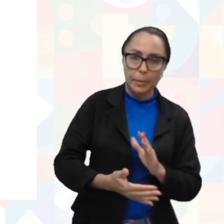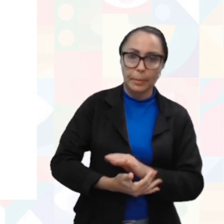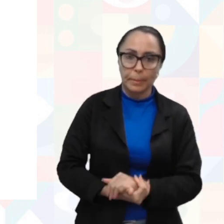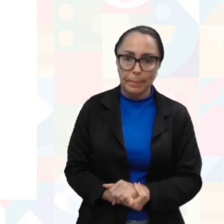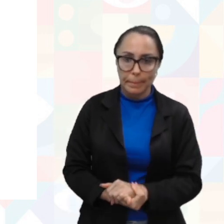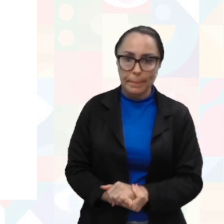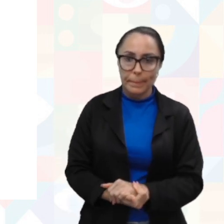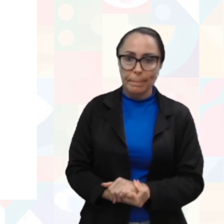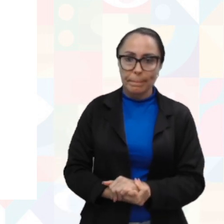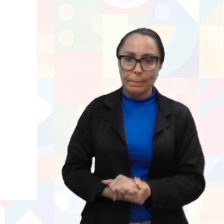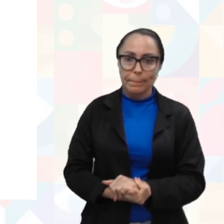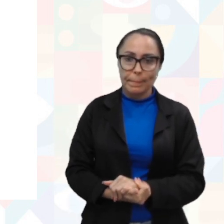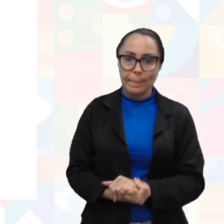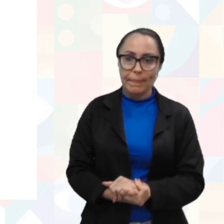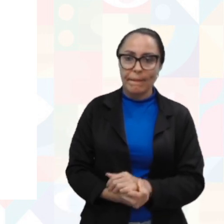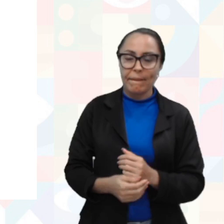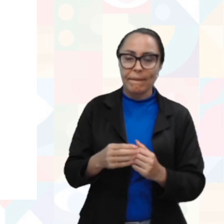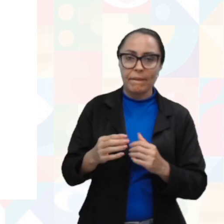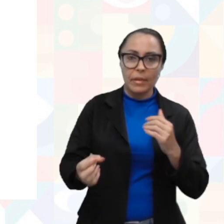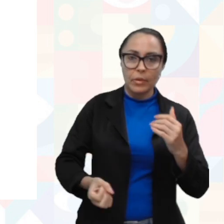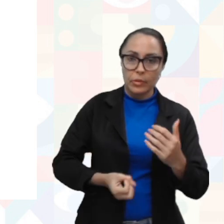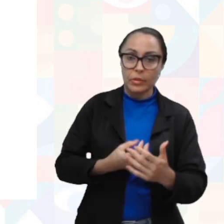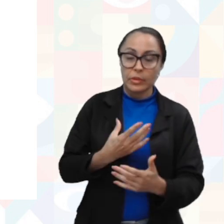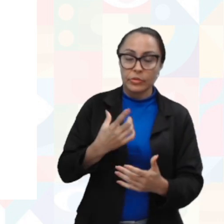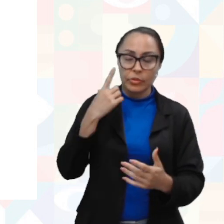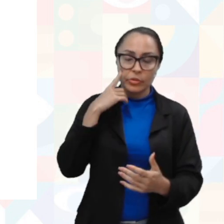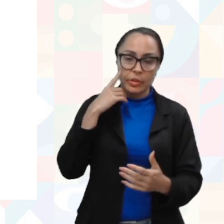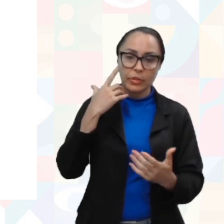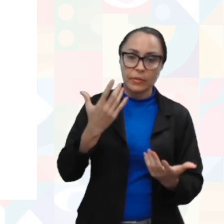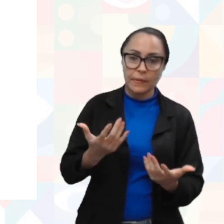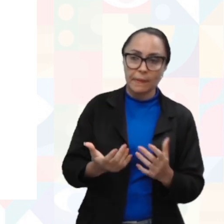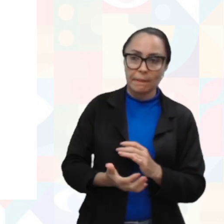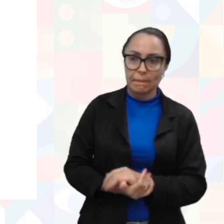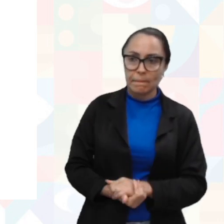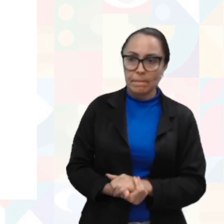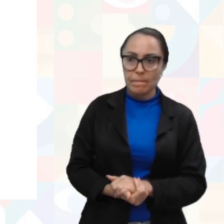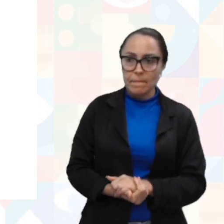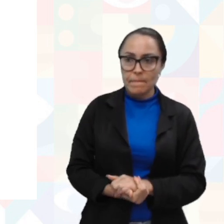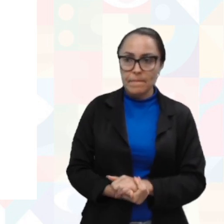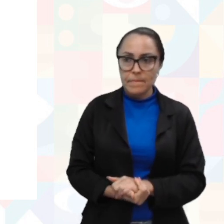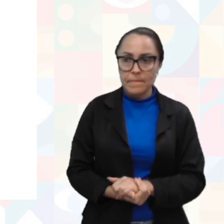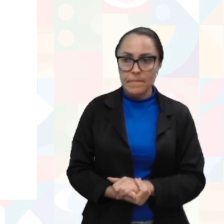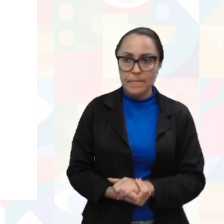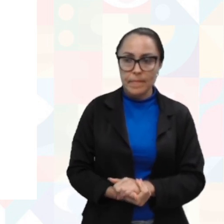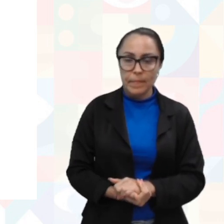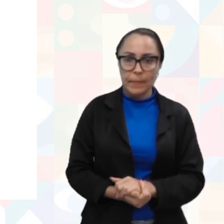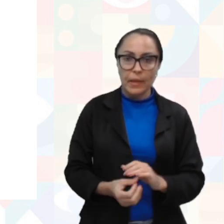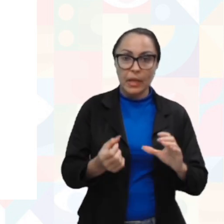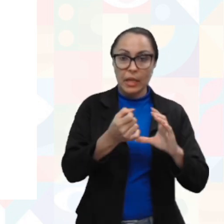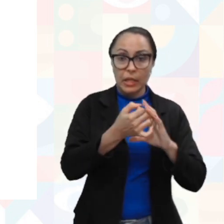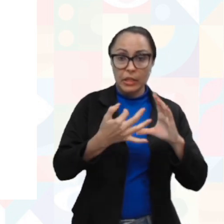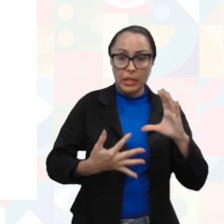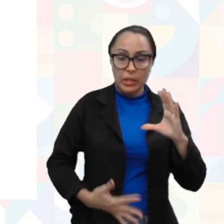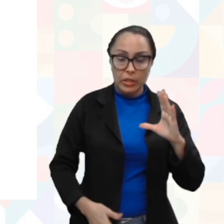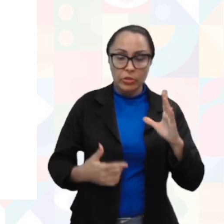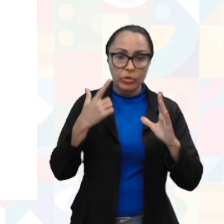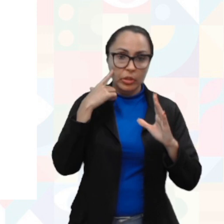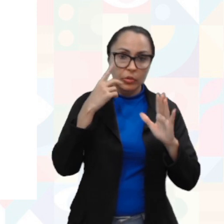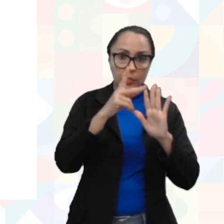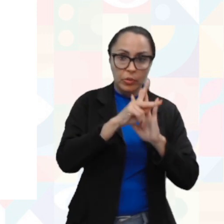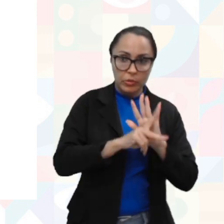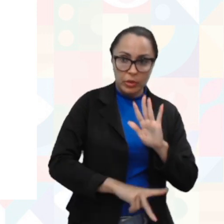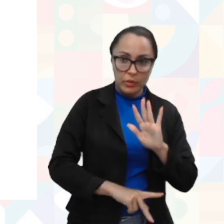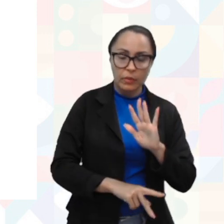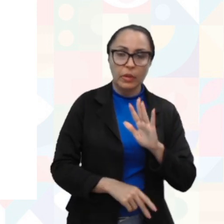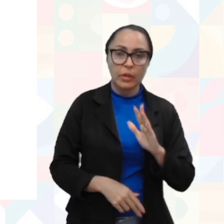unidade 3, que deu origem ao estilo internacional. As características do projeto, dos projetos feitos